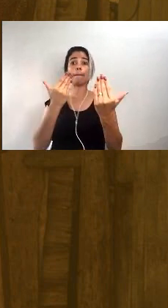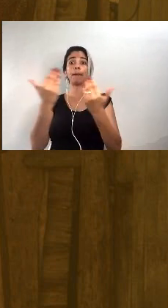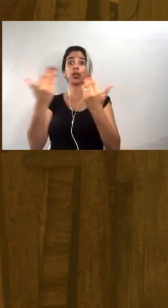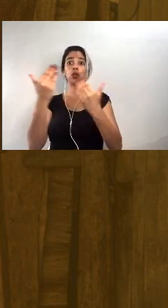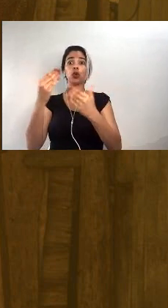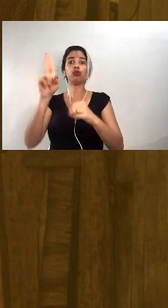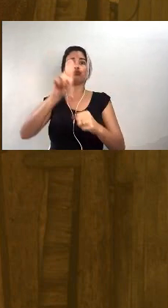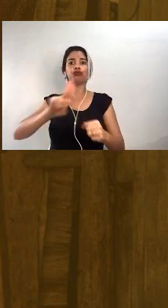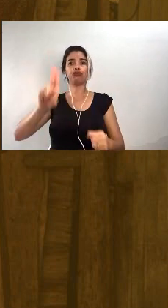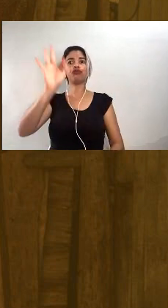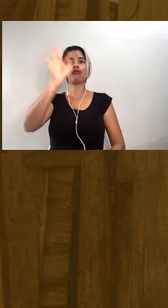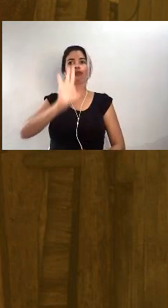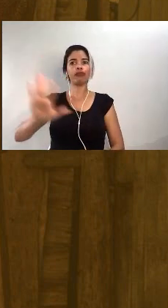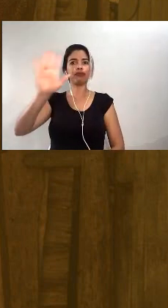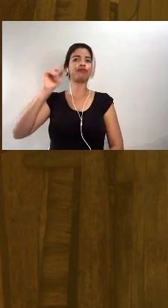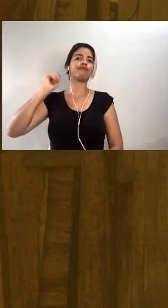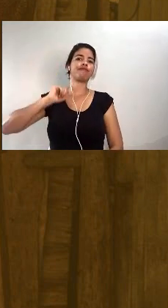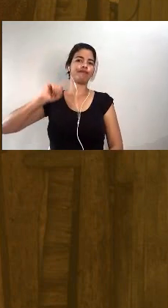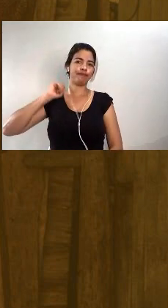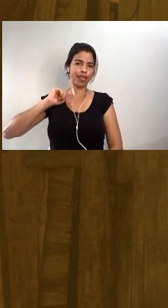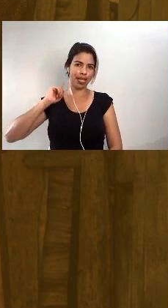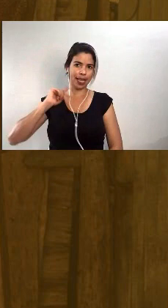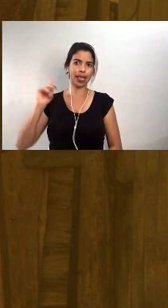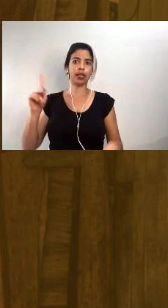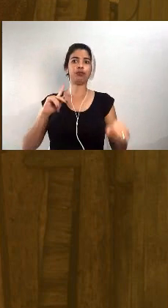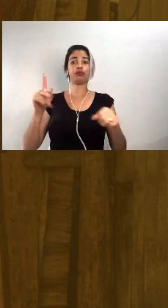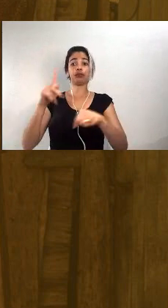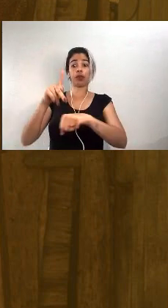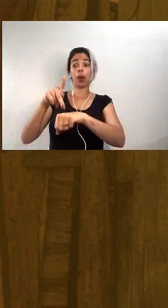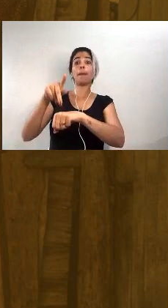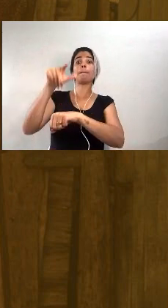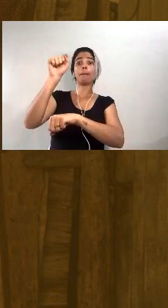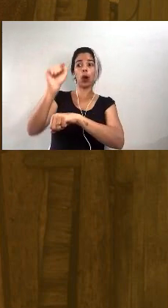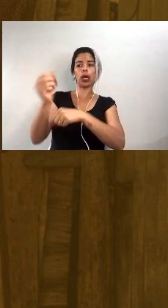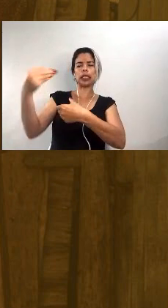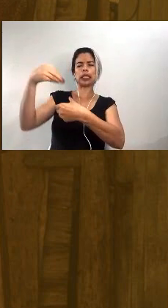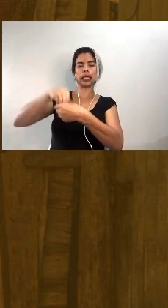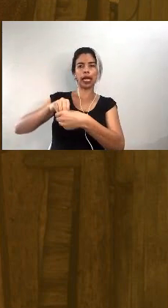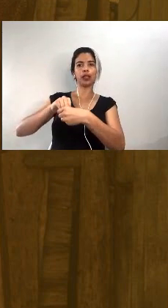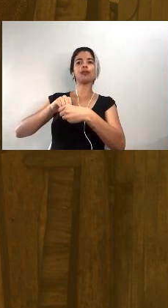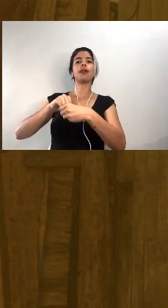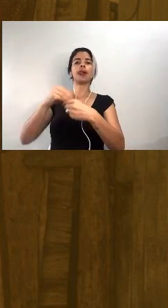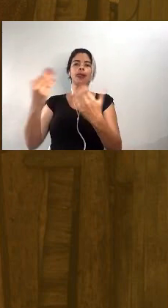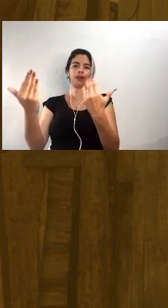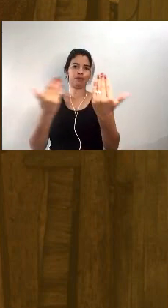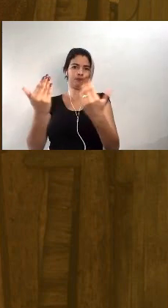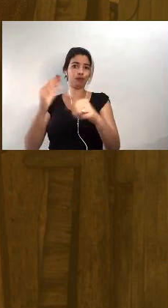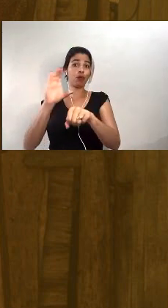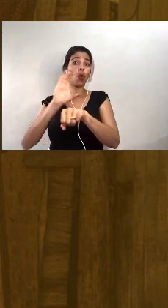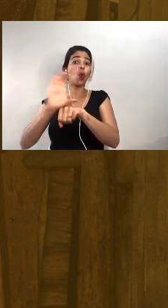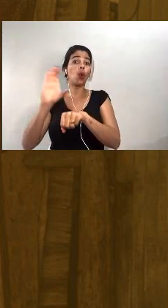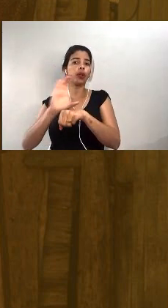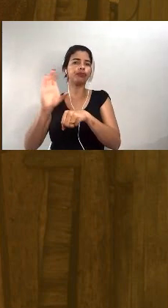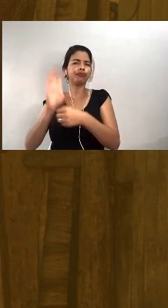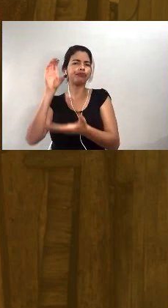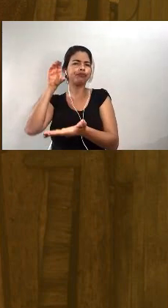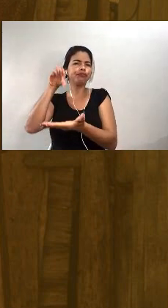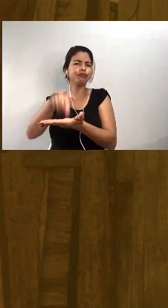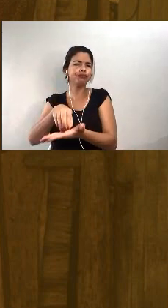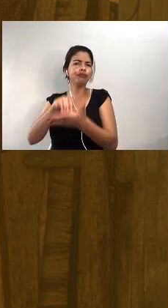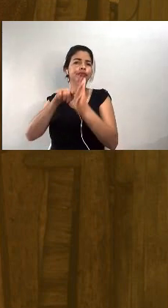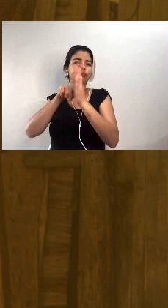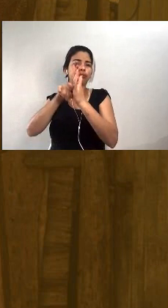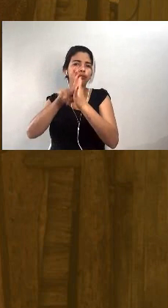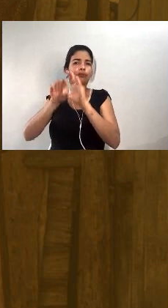Universidade Federal de Minas Gerais, do Programa de Pós-Graduação em Psicologia, coordena o Núcleo de Ensino, Pesquisa e